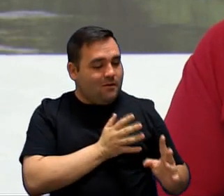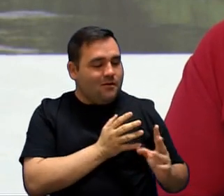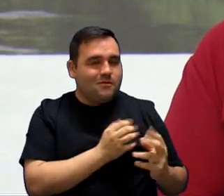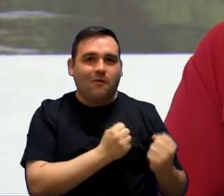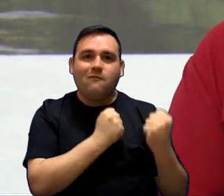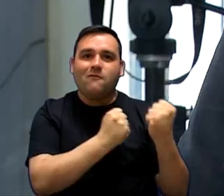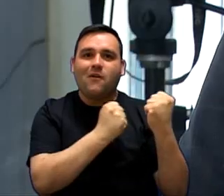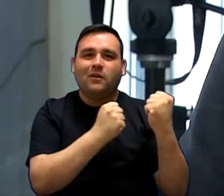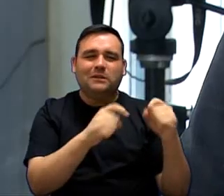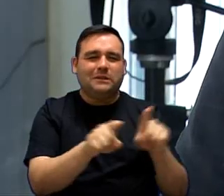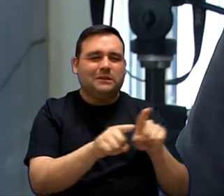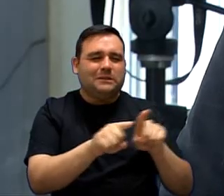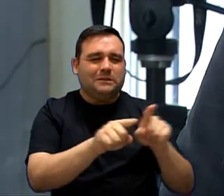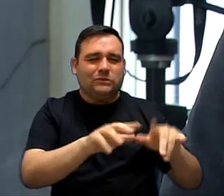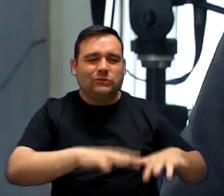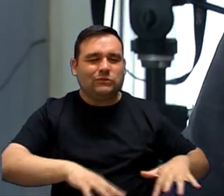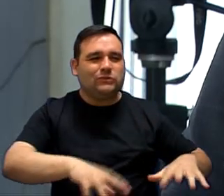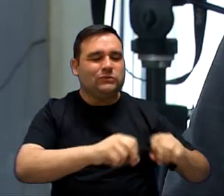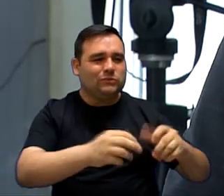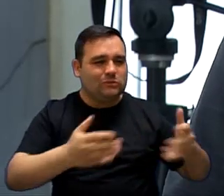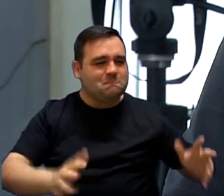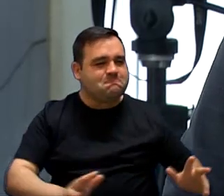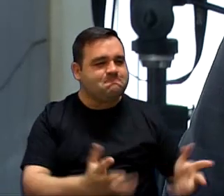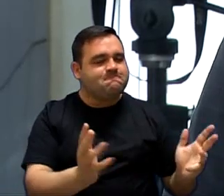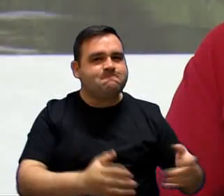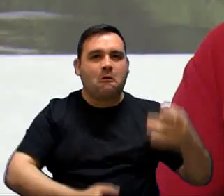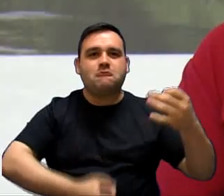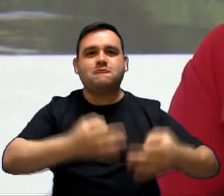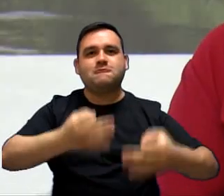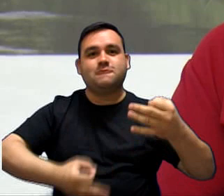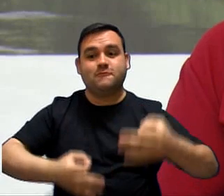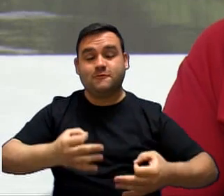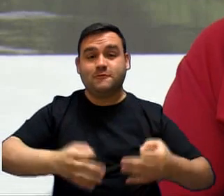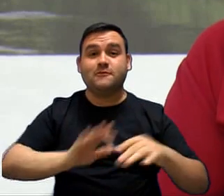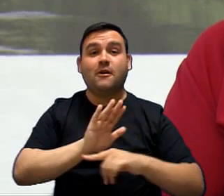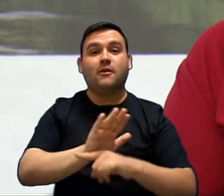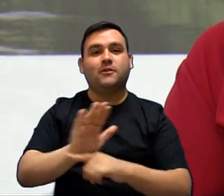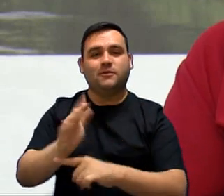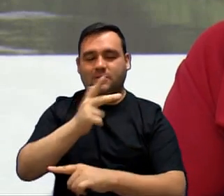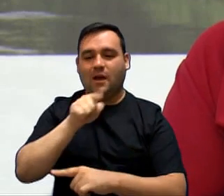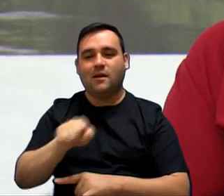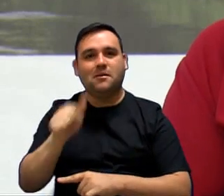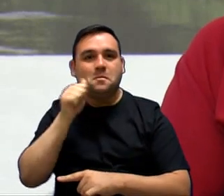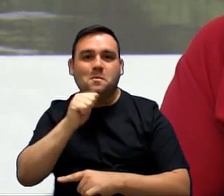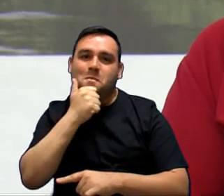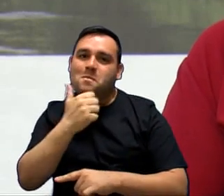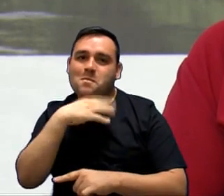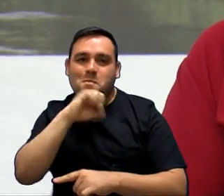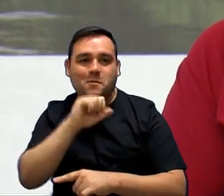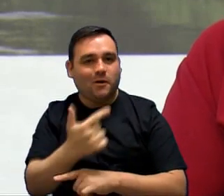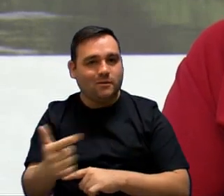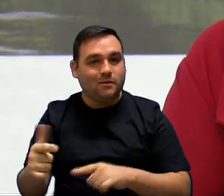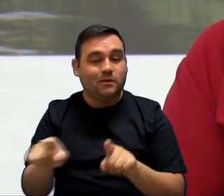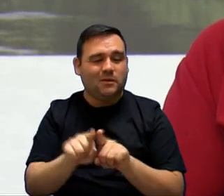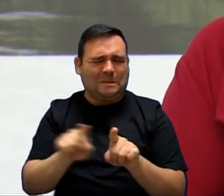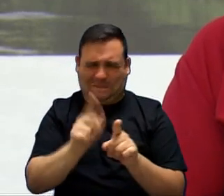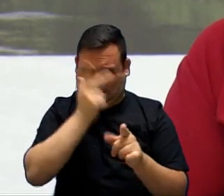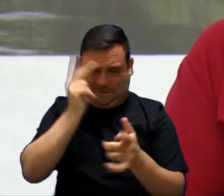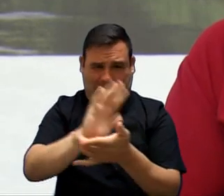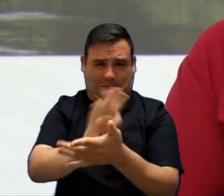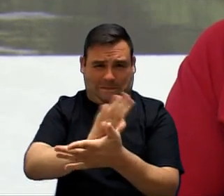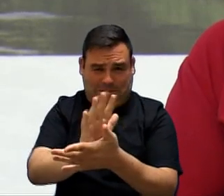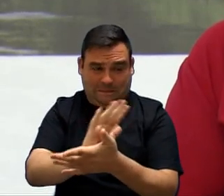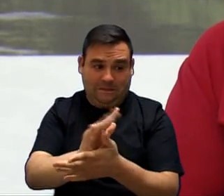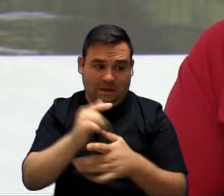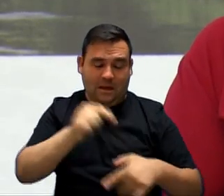e lhes acudirás para fazeres justiça ao órfão, ao oprimido, a fim de que o homem que